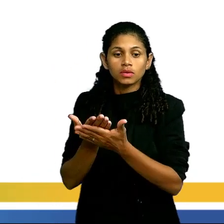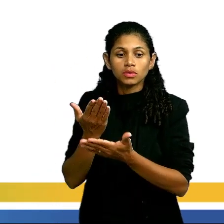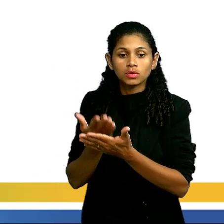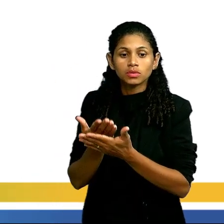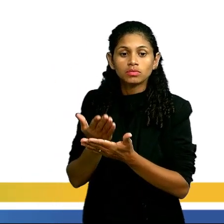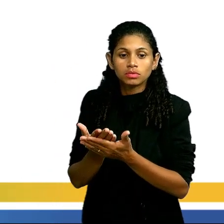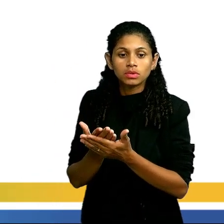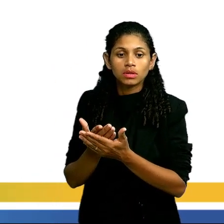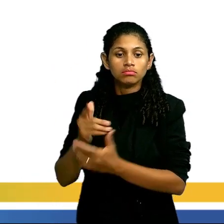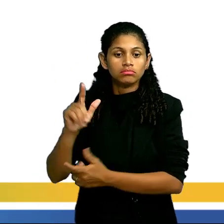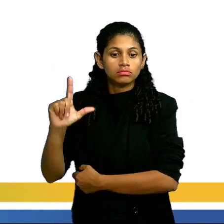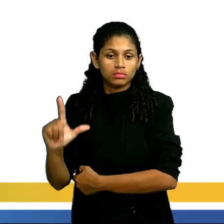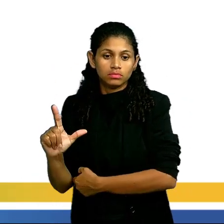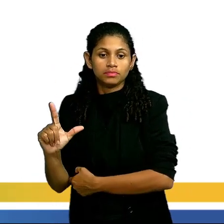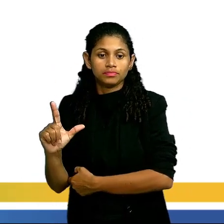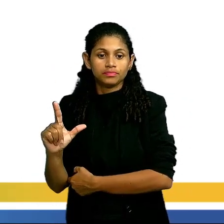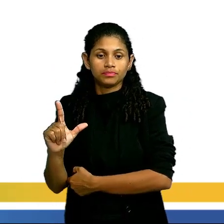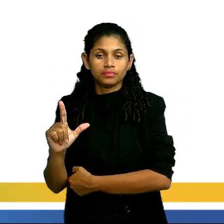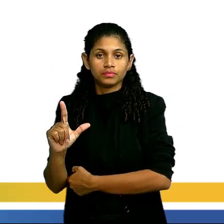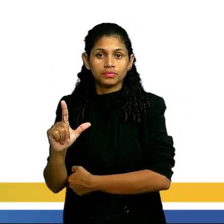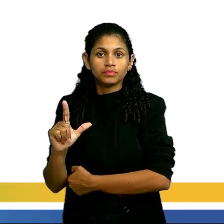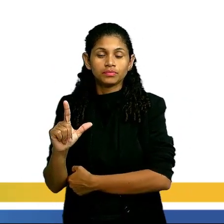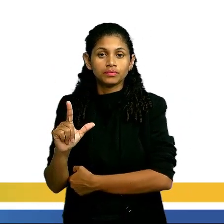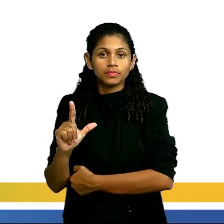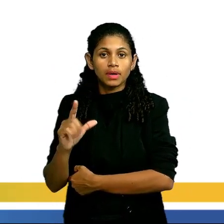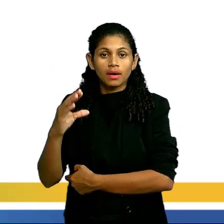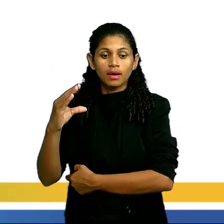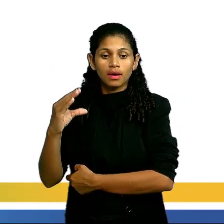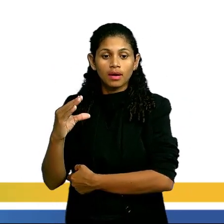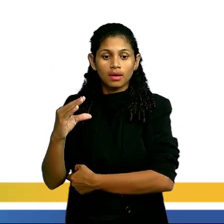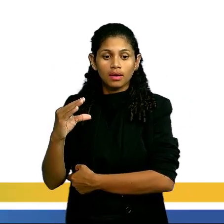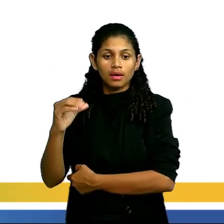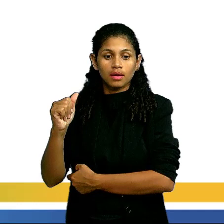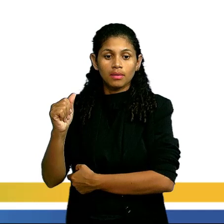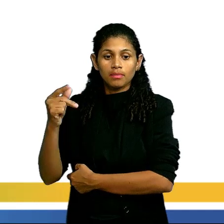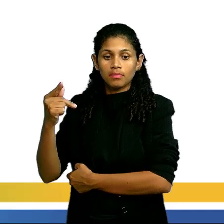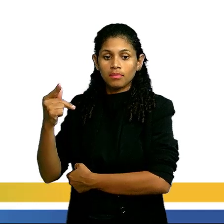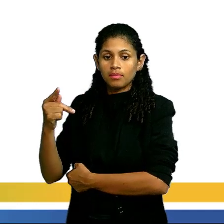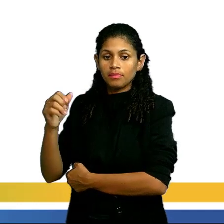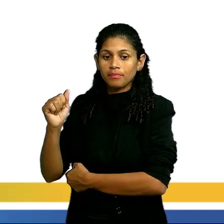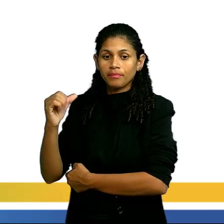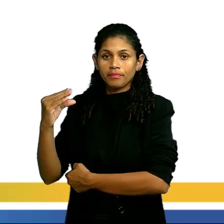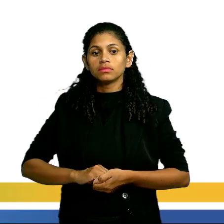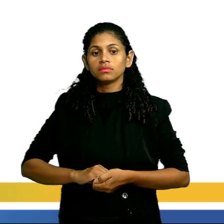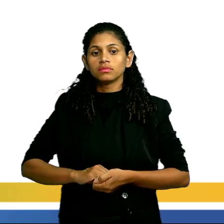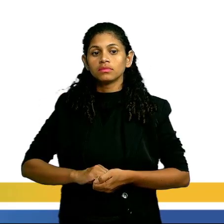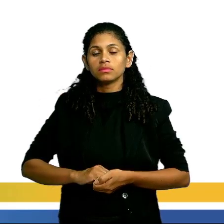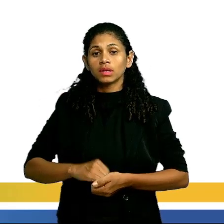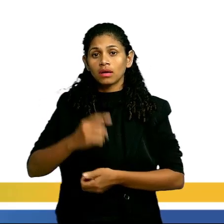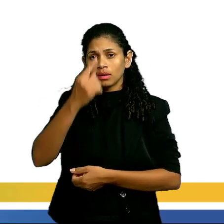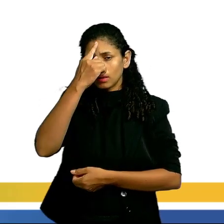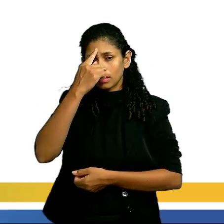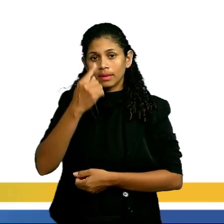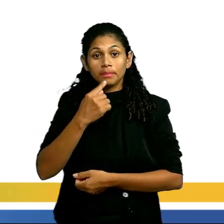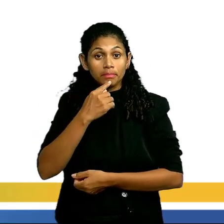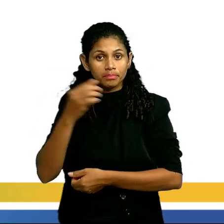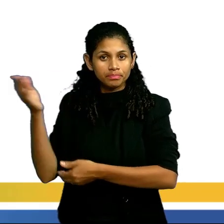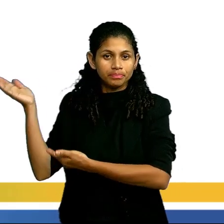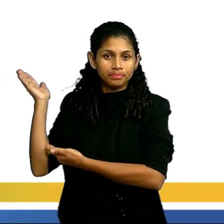jarra, litros. A grandeza dela que nós vamos usar, a capacidade, certo? Então, vejamos